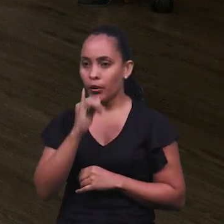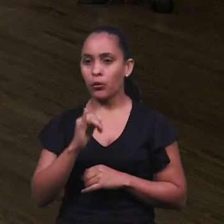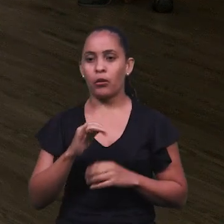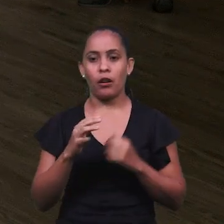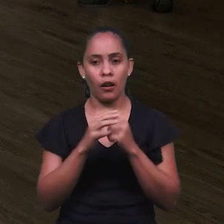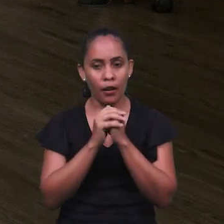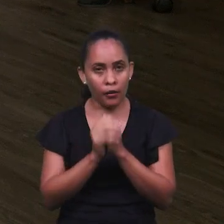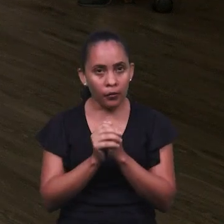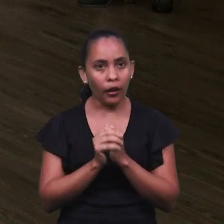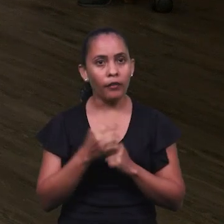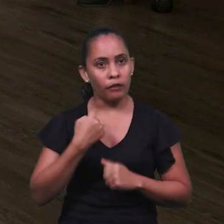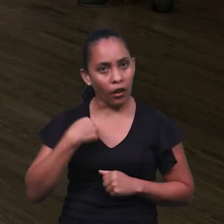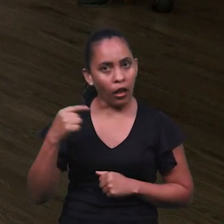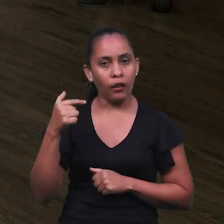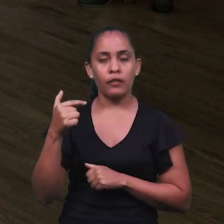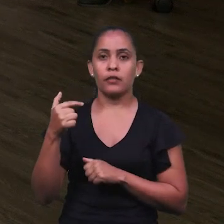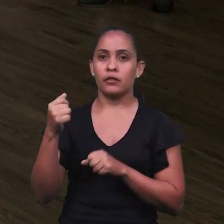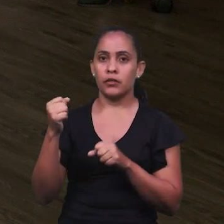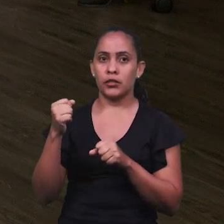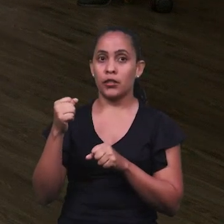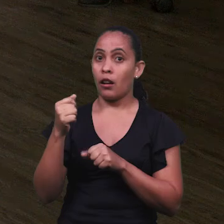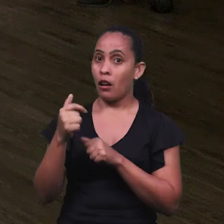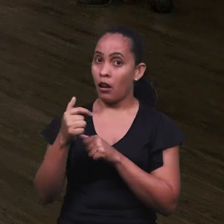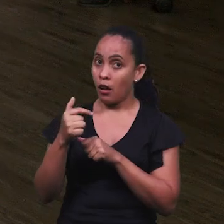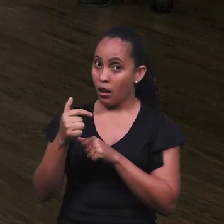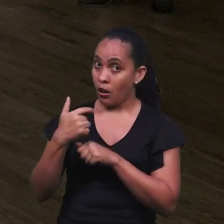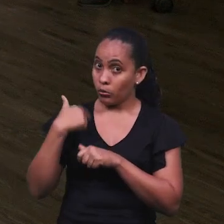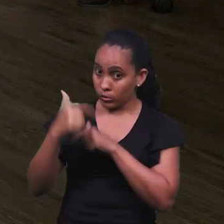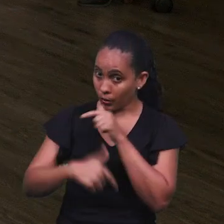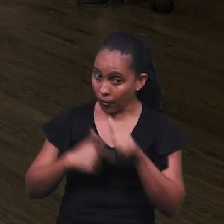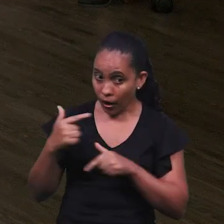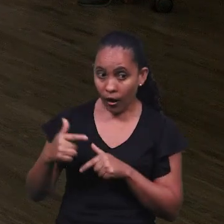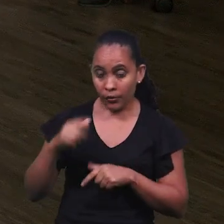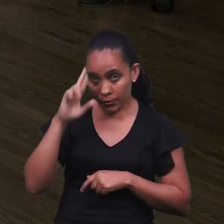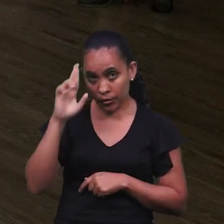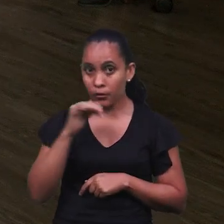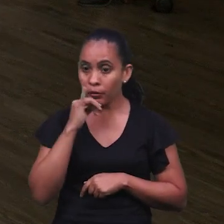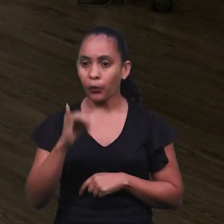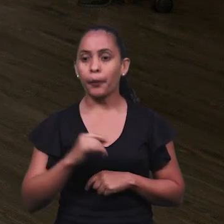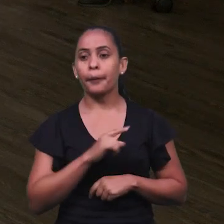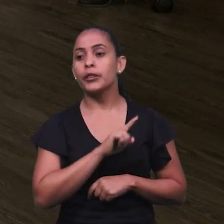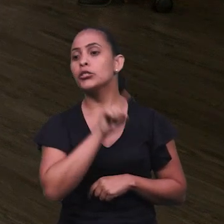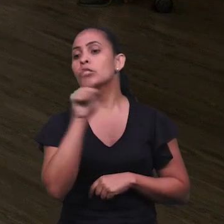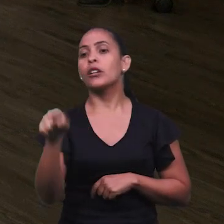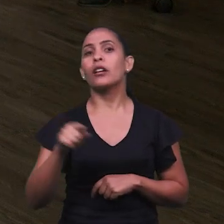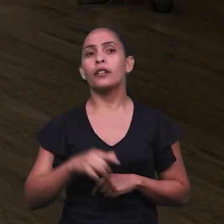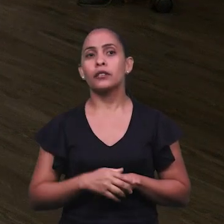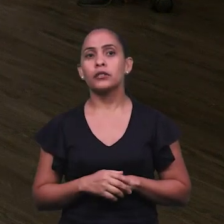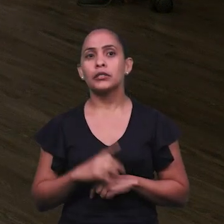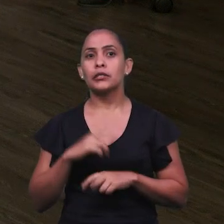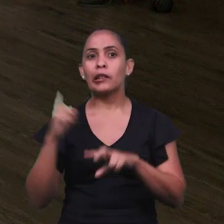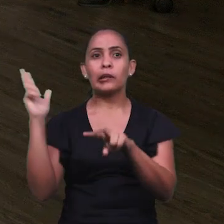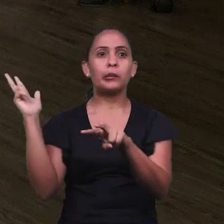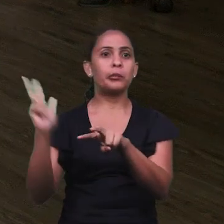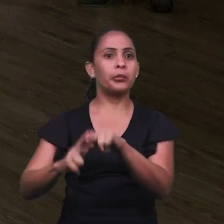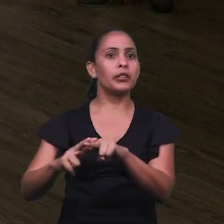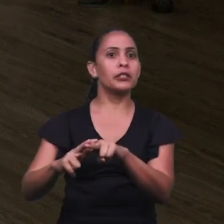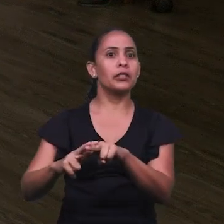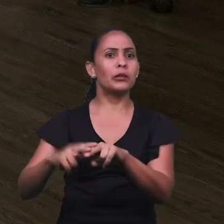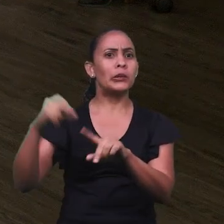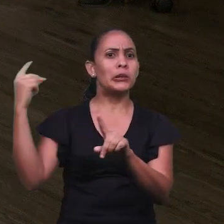confirmou. Amém. Vamos lá fazer a obra, e vamos pregar a palavra, o senhor confirmou. Chega lá,